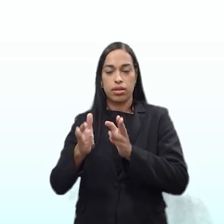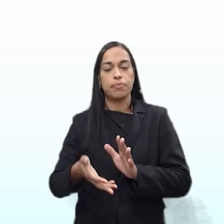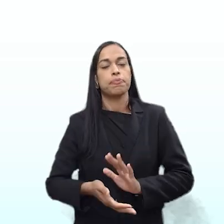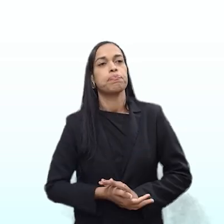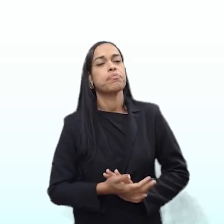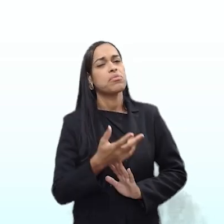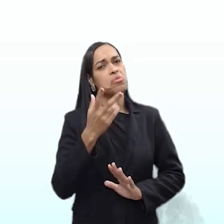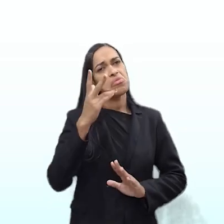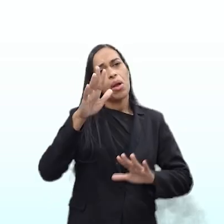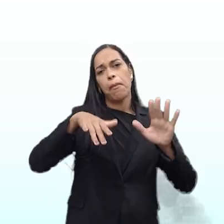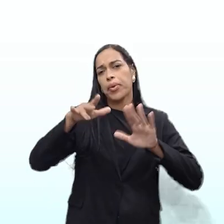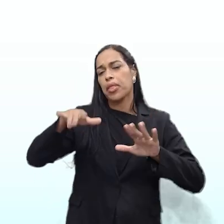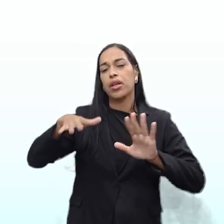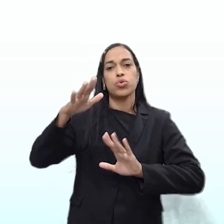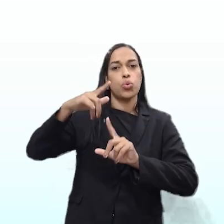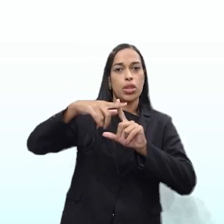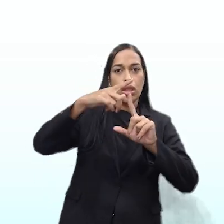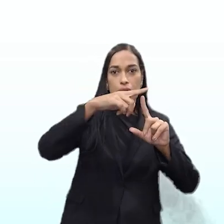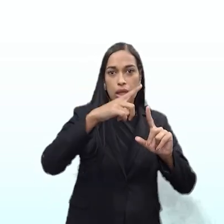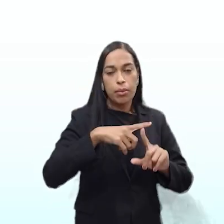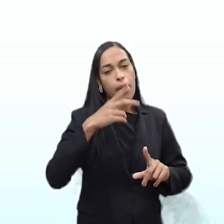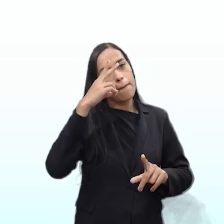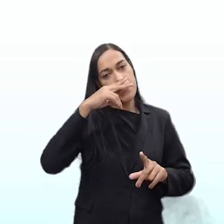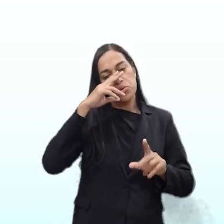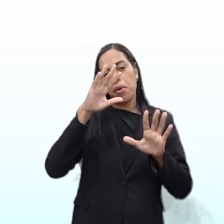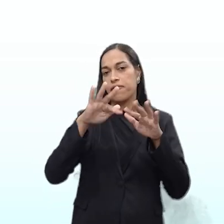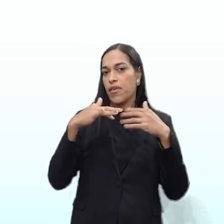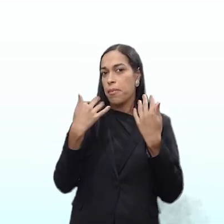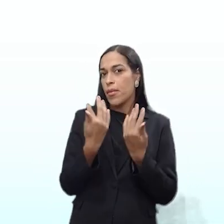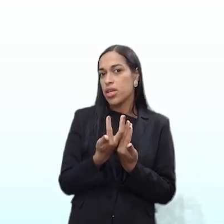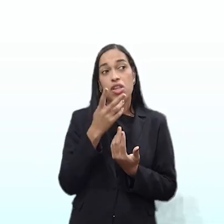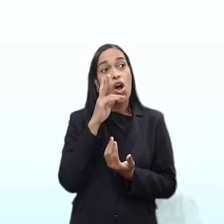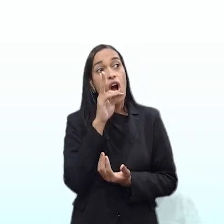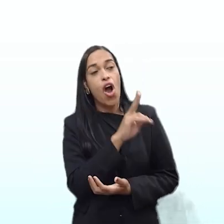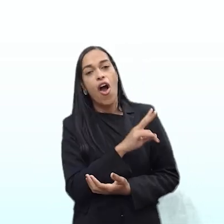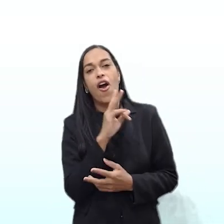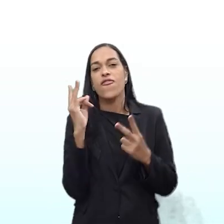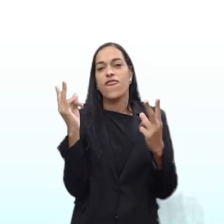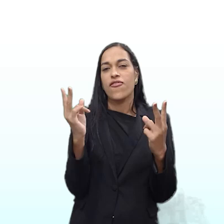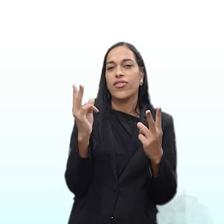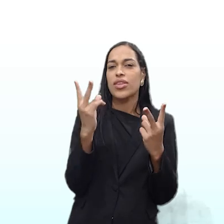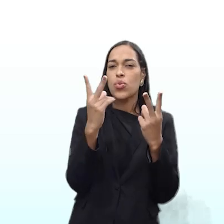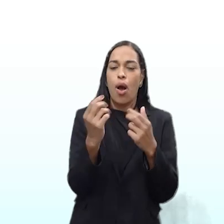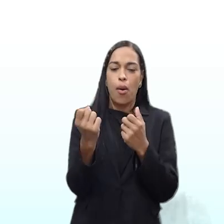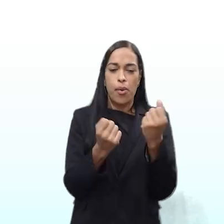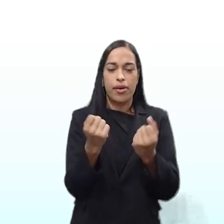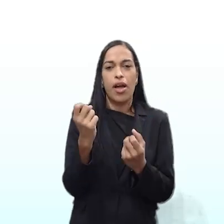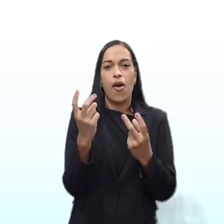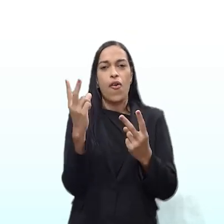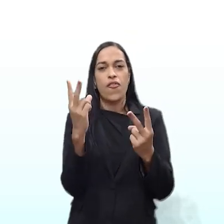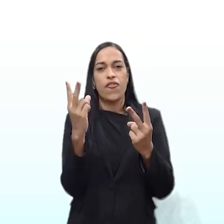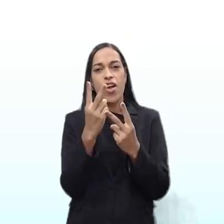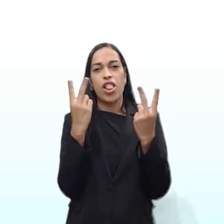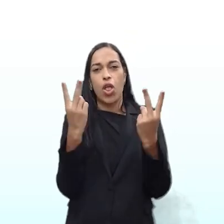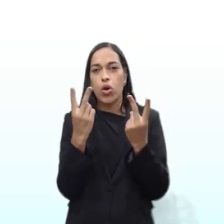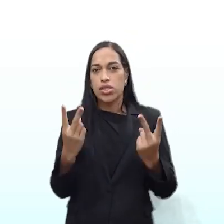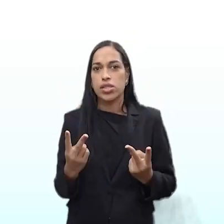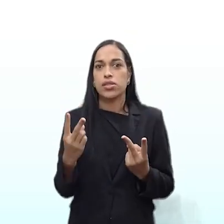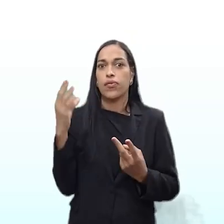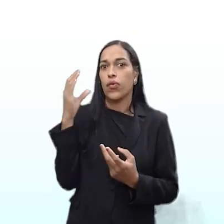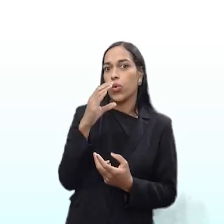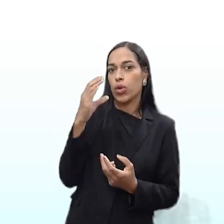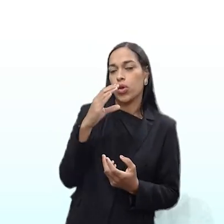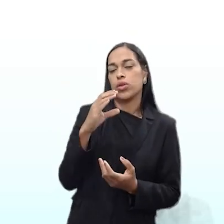de sua natureza, elas fazem parte da mesma família. Olha aí, Velozes e Furiosos, pois é. Então, essa família